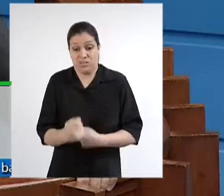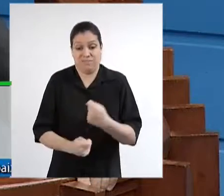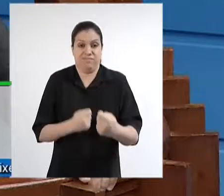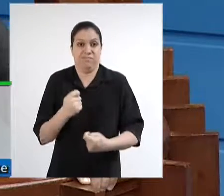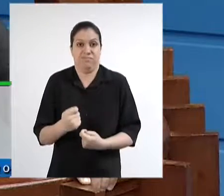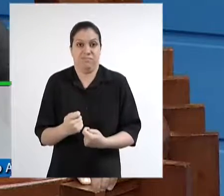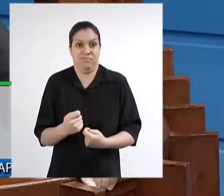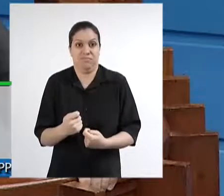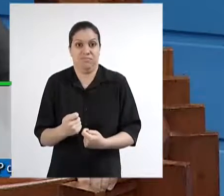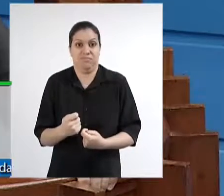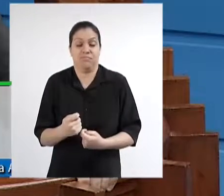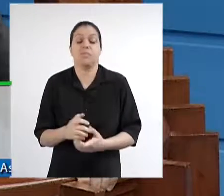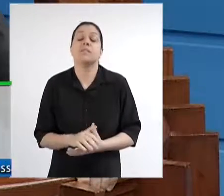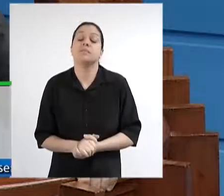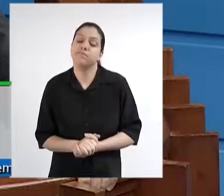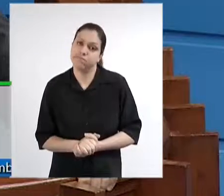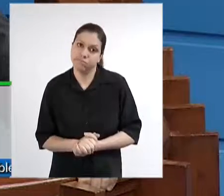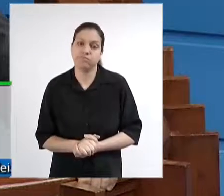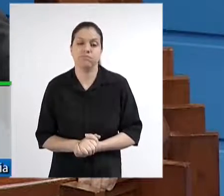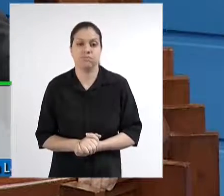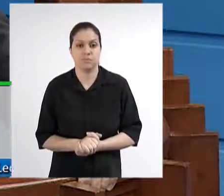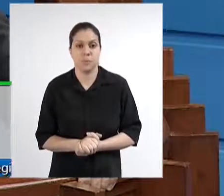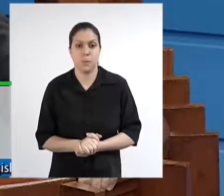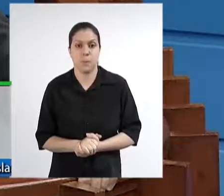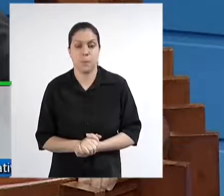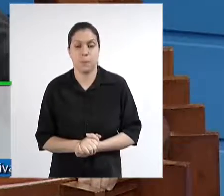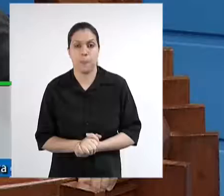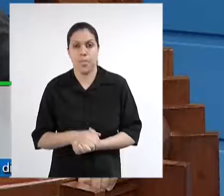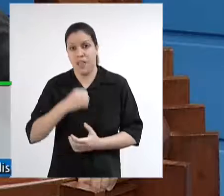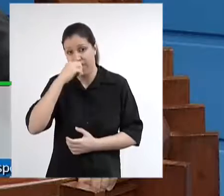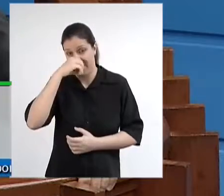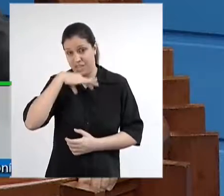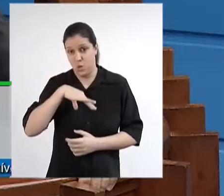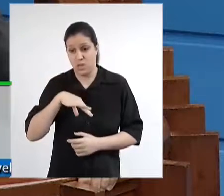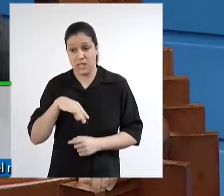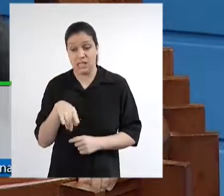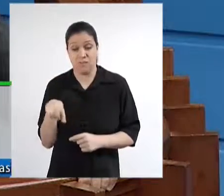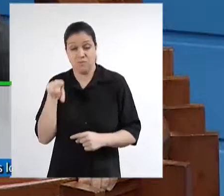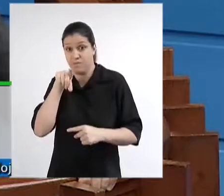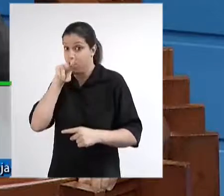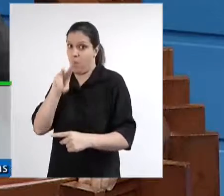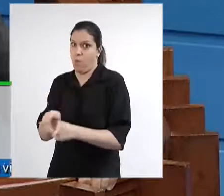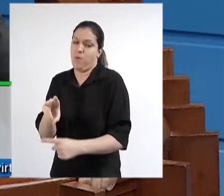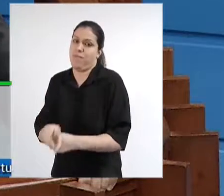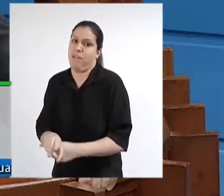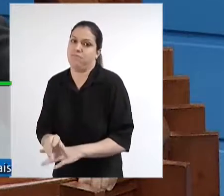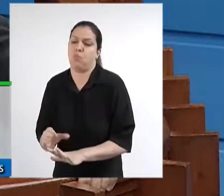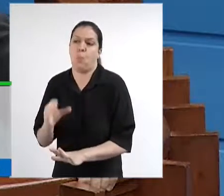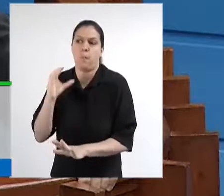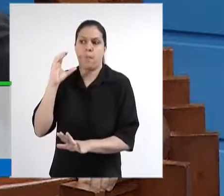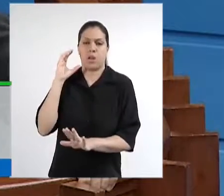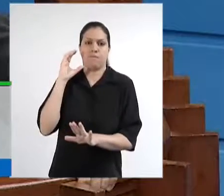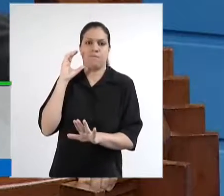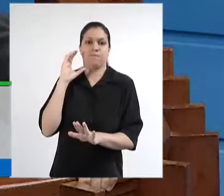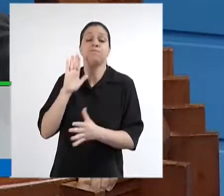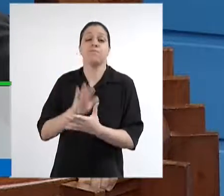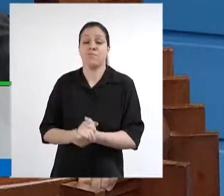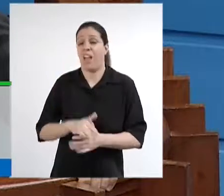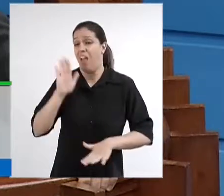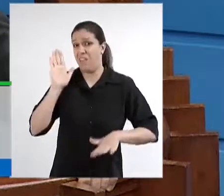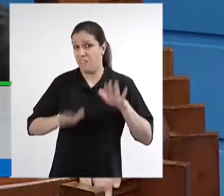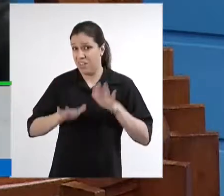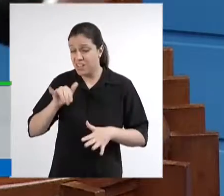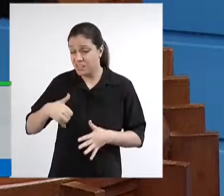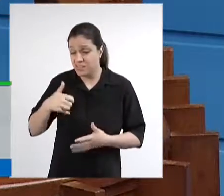econômica. É a violência da negligência. Muitas vezes o